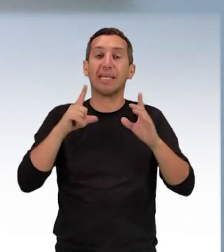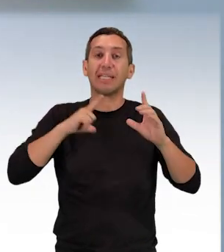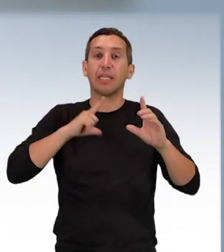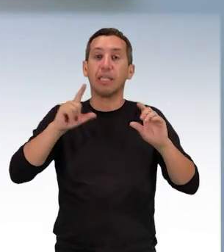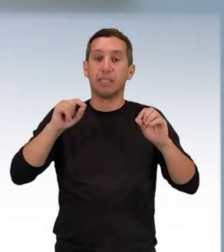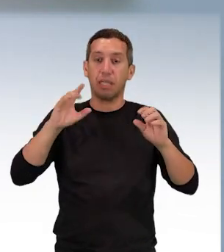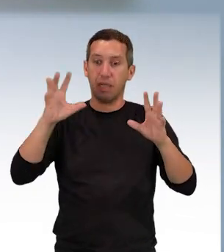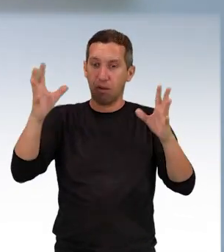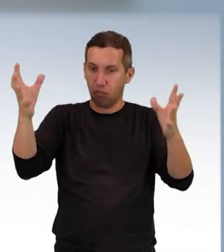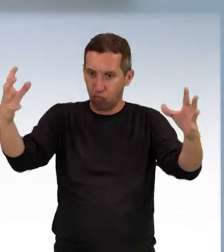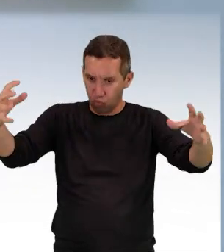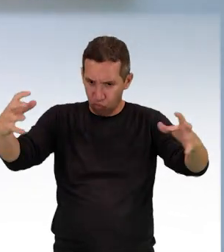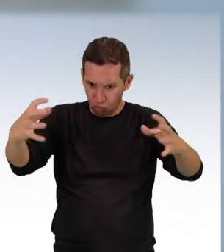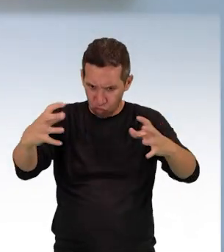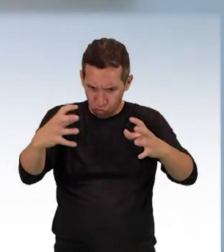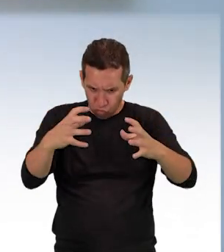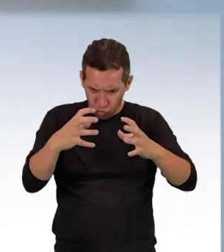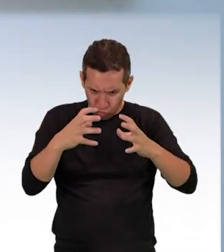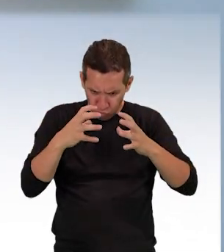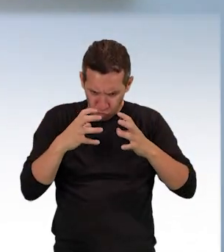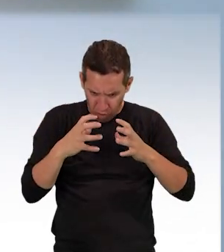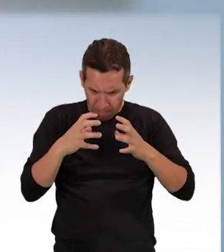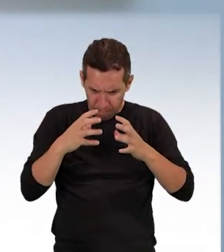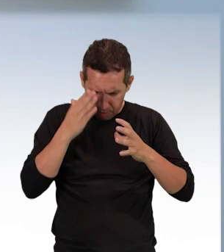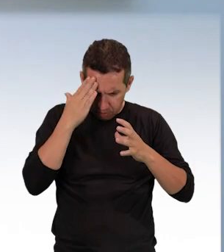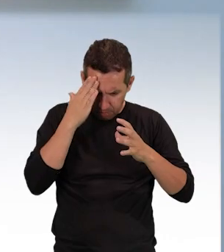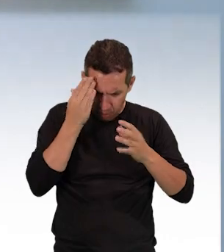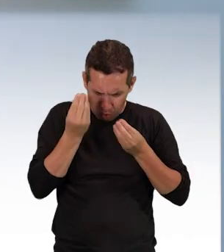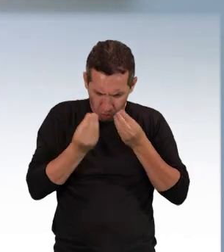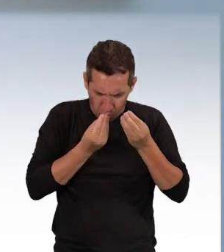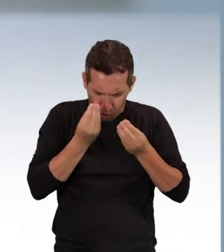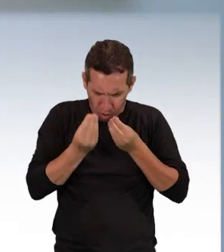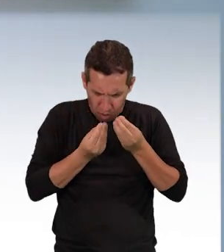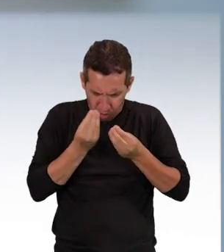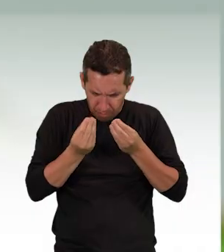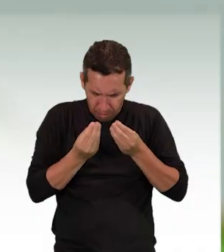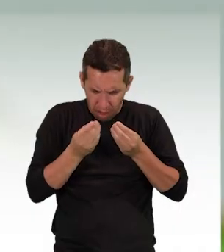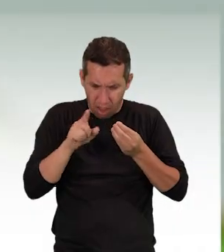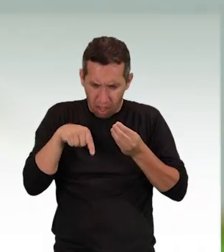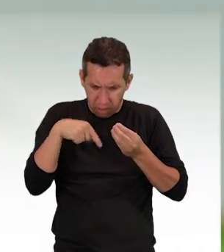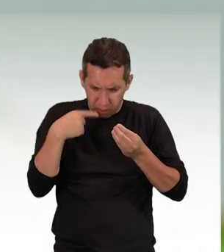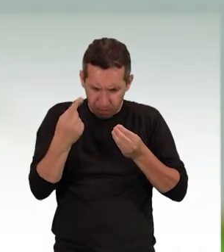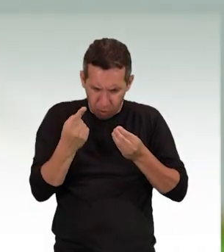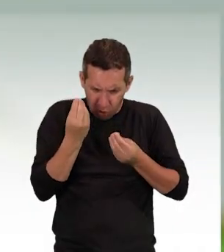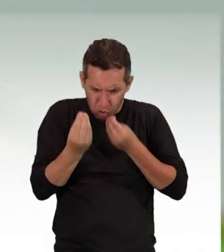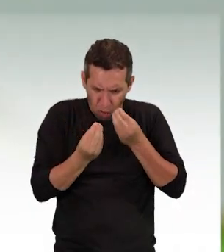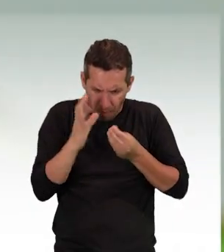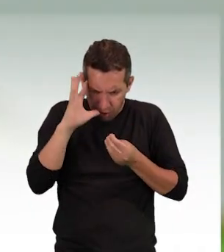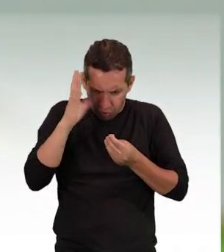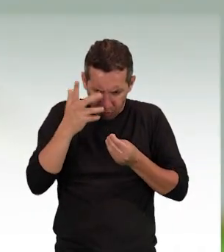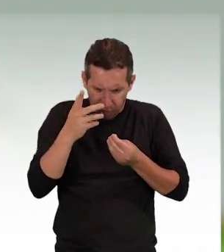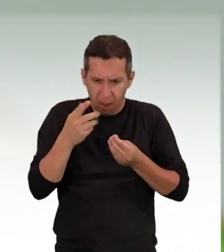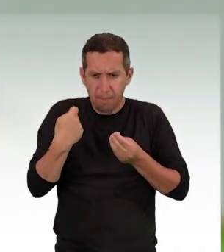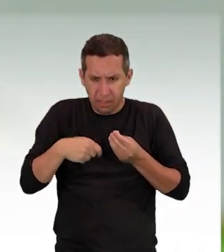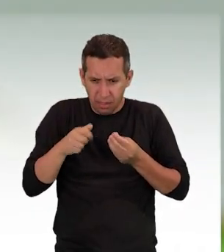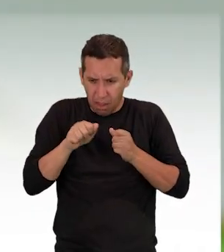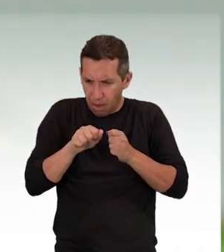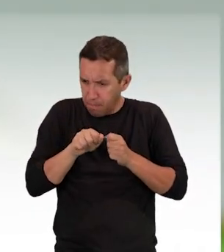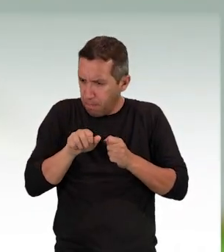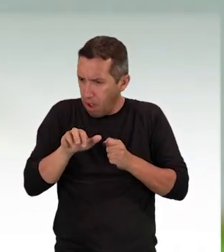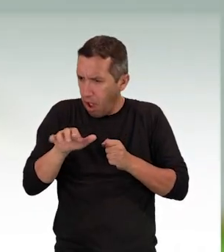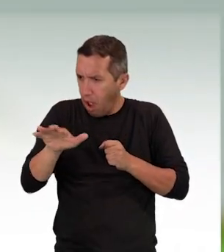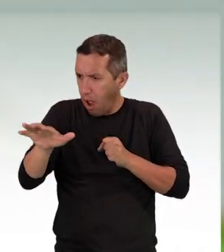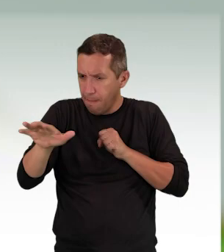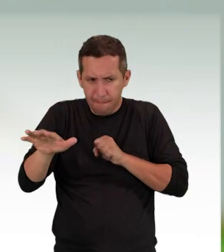na percepção dos problemas e uma descentralização nas demandas que ocorrem de todo o